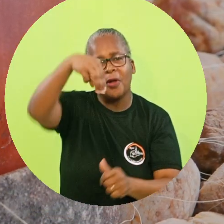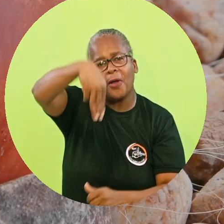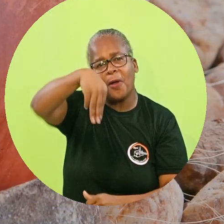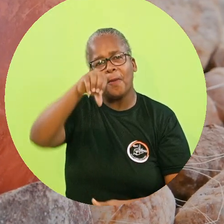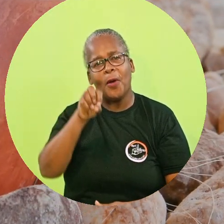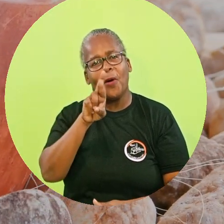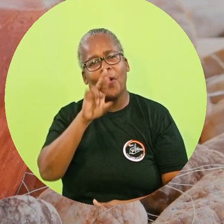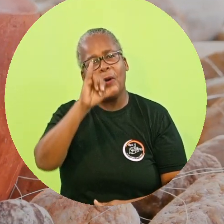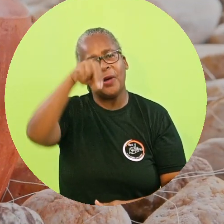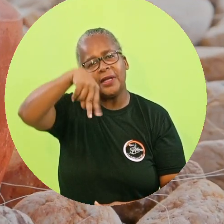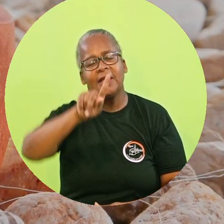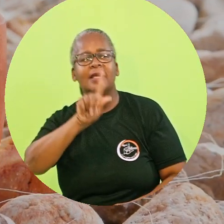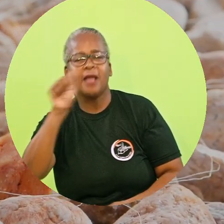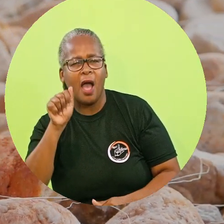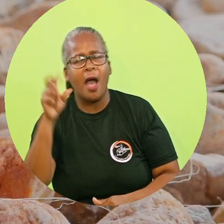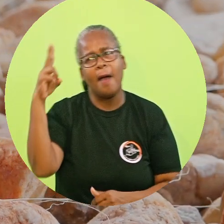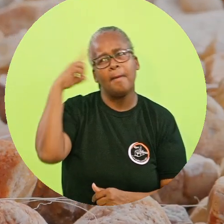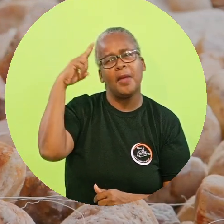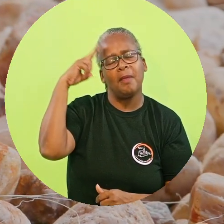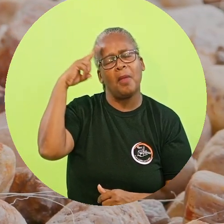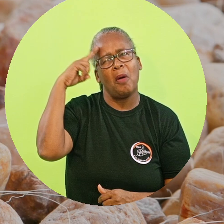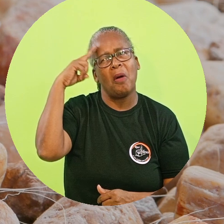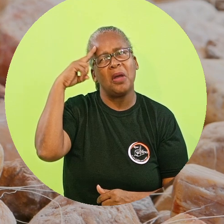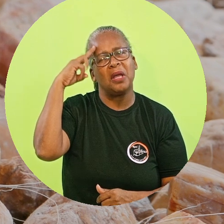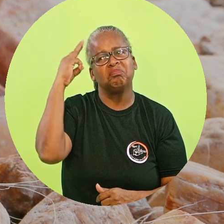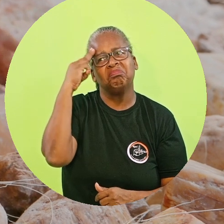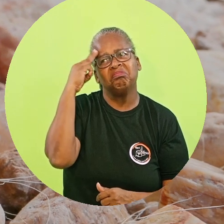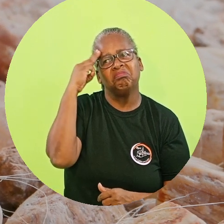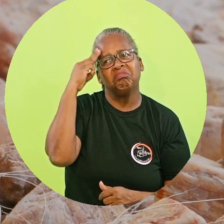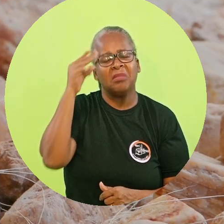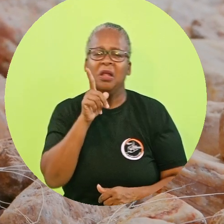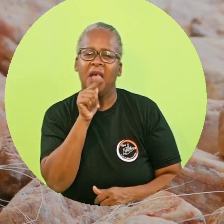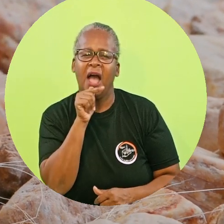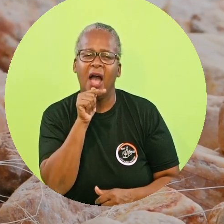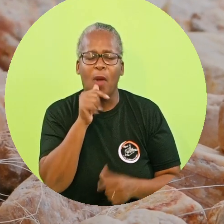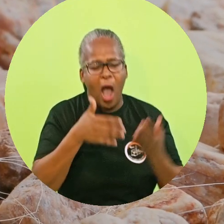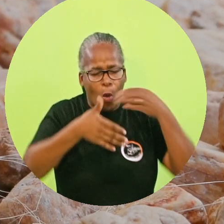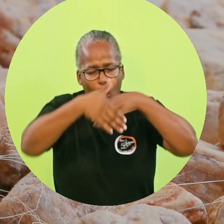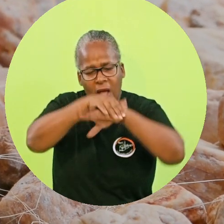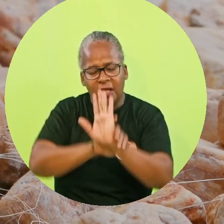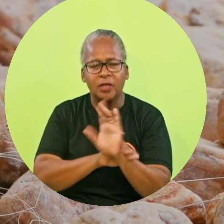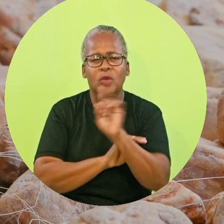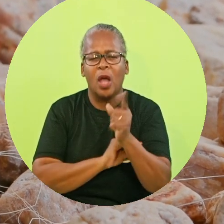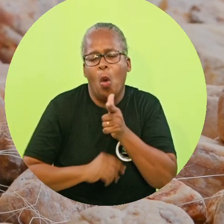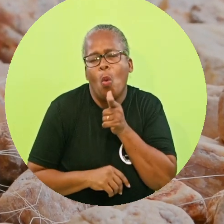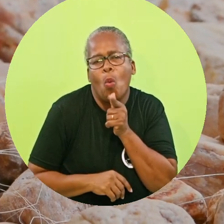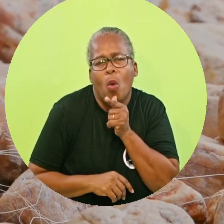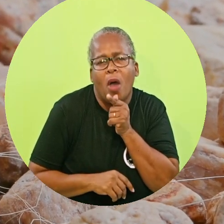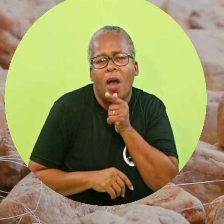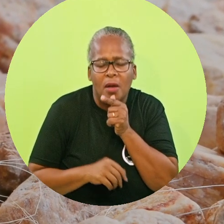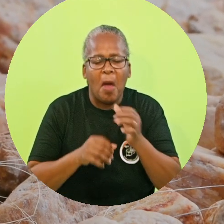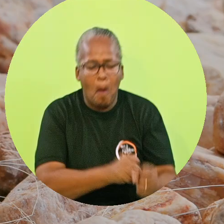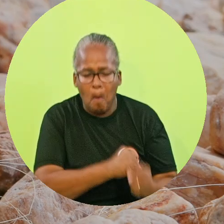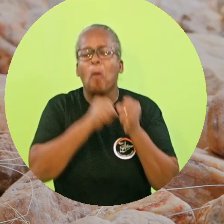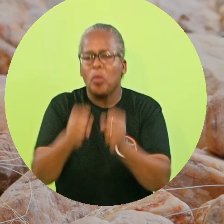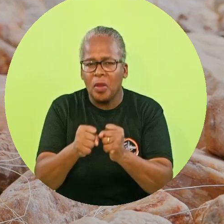ativa da água. Ela permanece como uma testemunha silenciosa, guardando não o líquido, mas a potência do que um dia